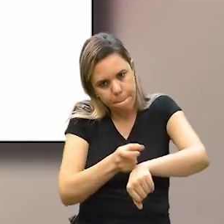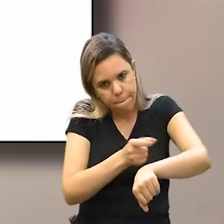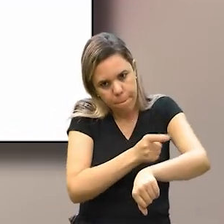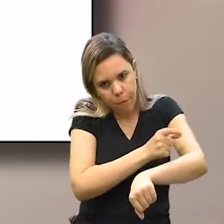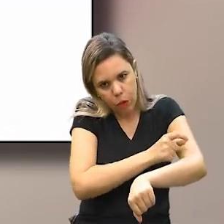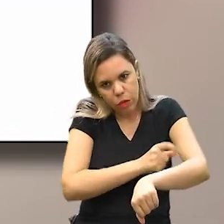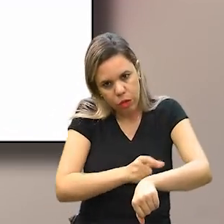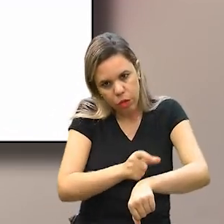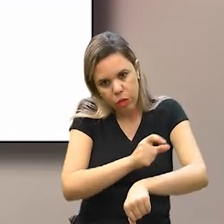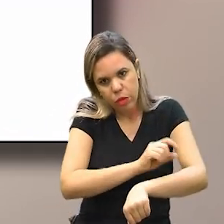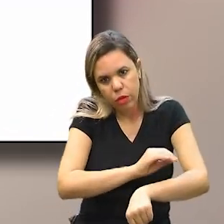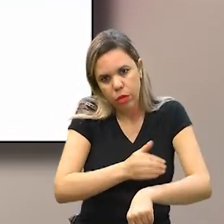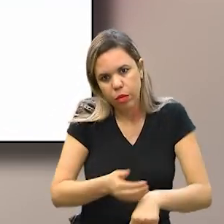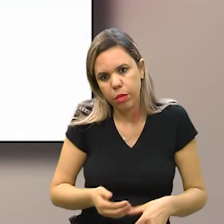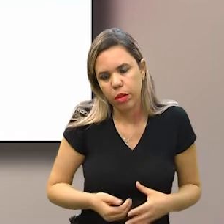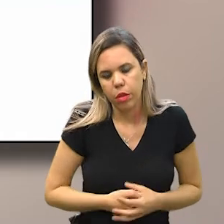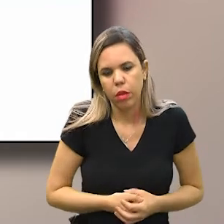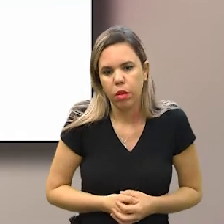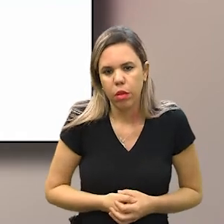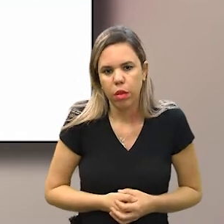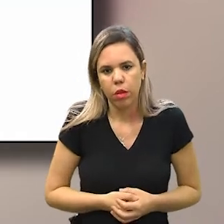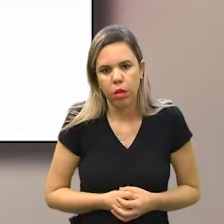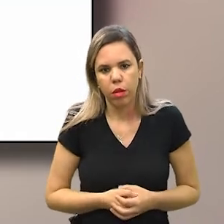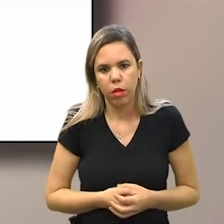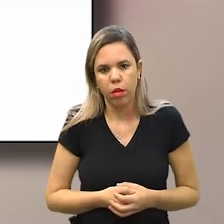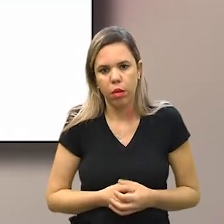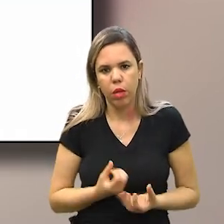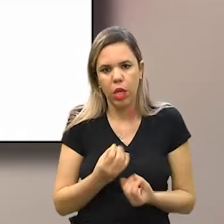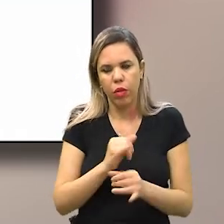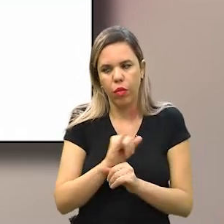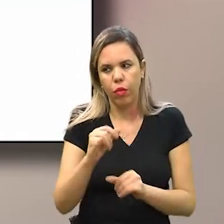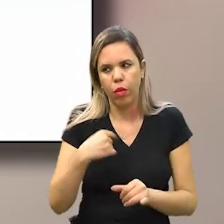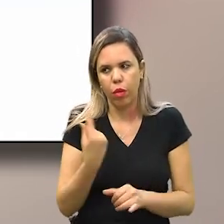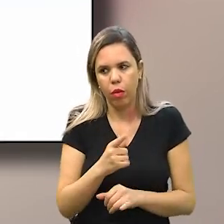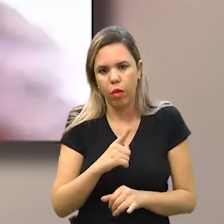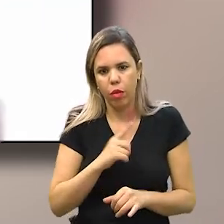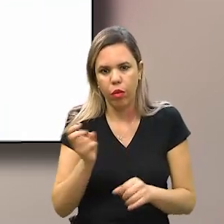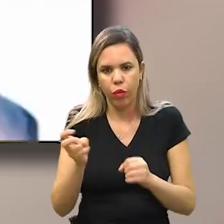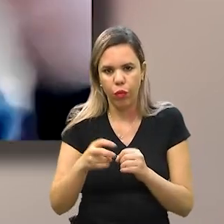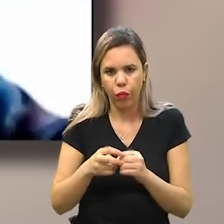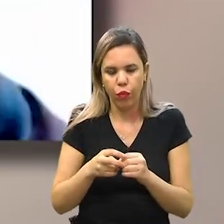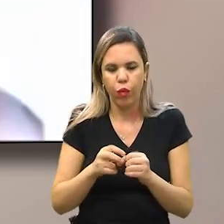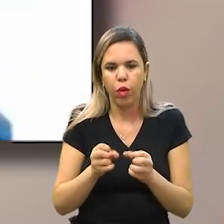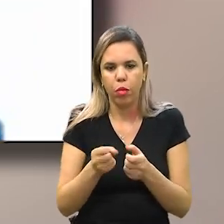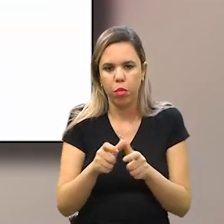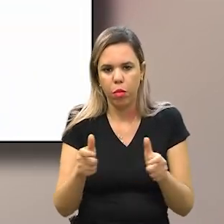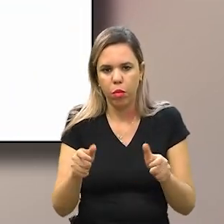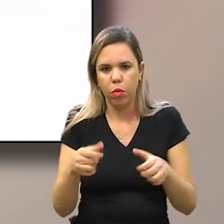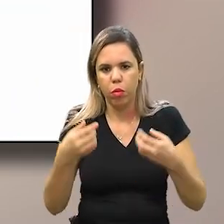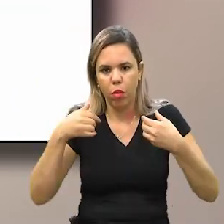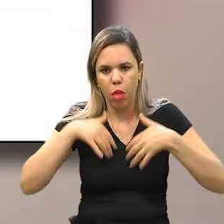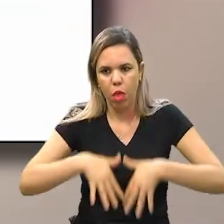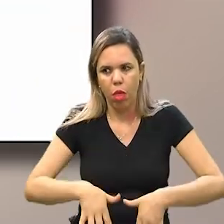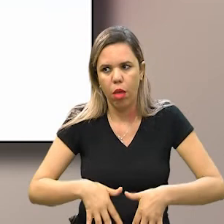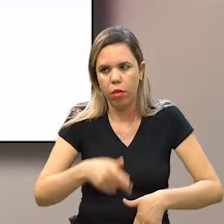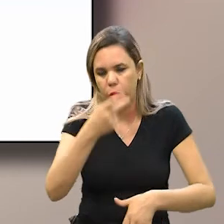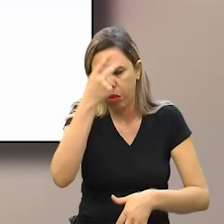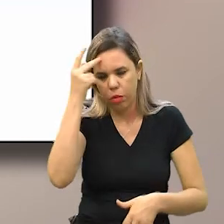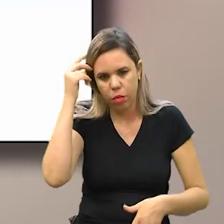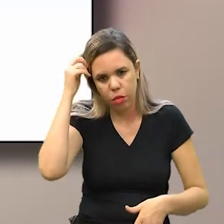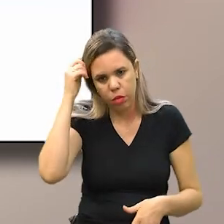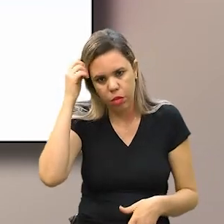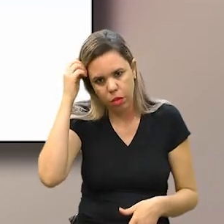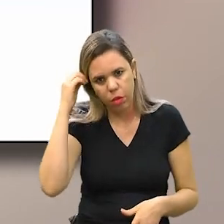bolinhas, porque a bolinha na pele é a informação para a gente que o vírus está se multiplicando no organismo do